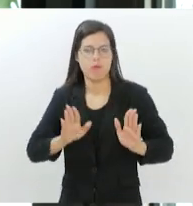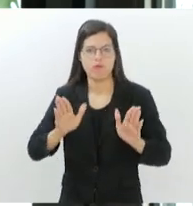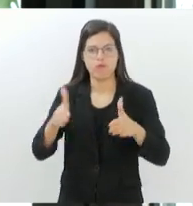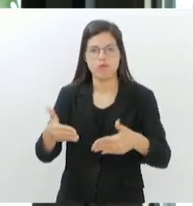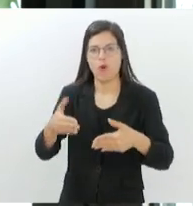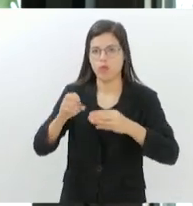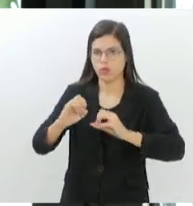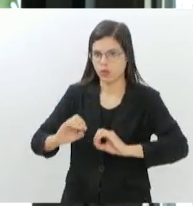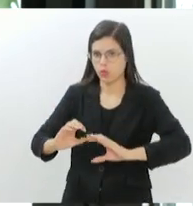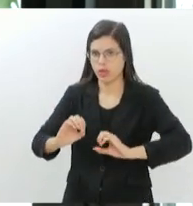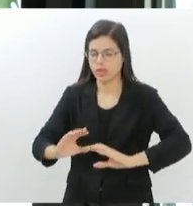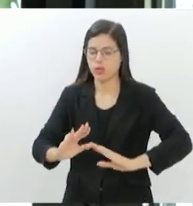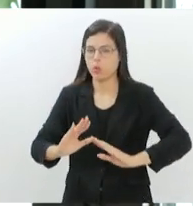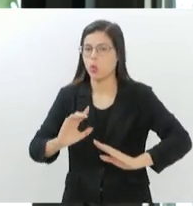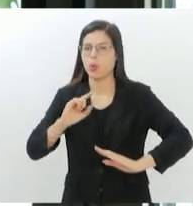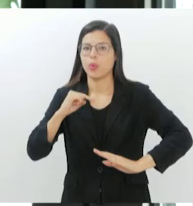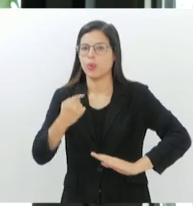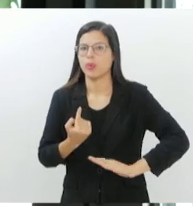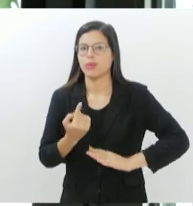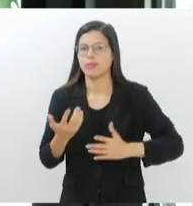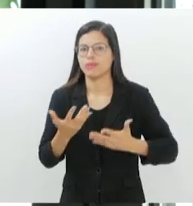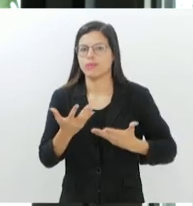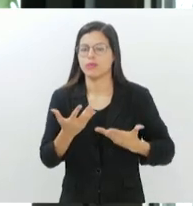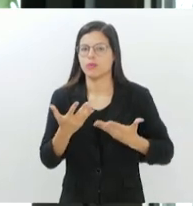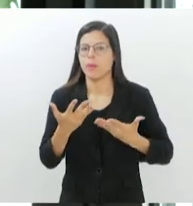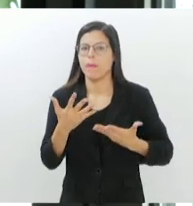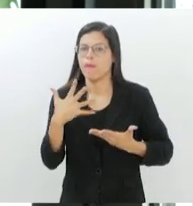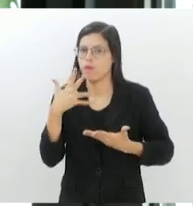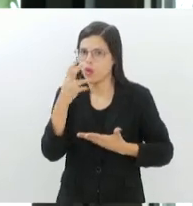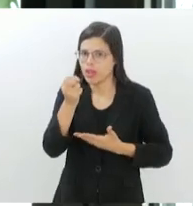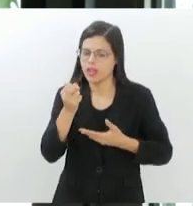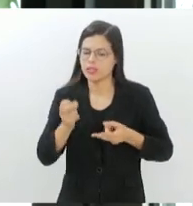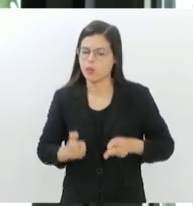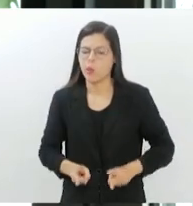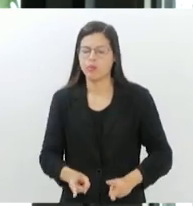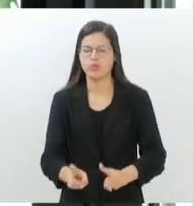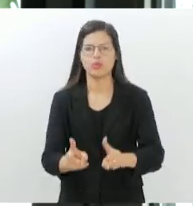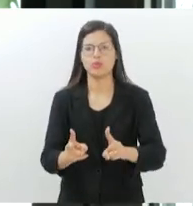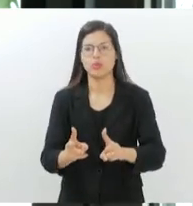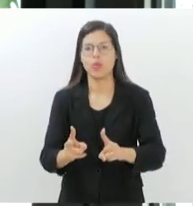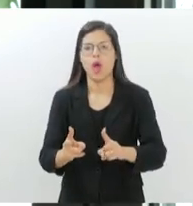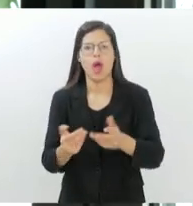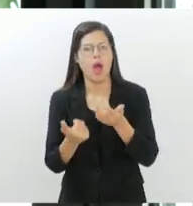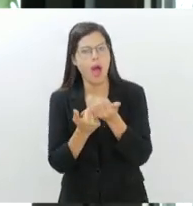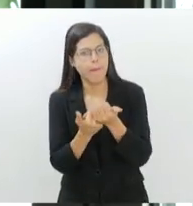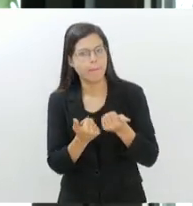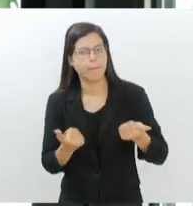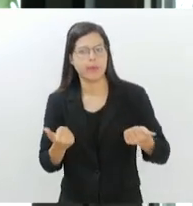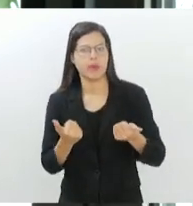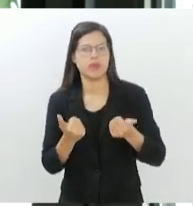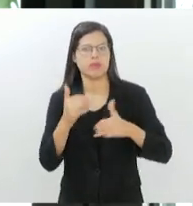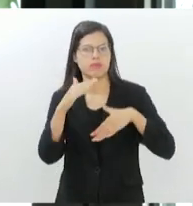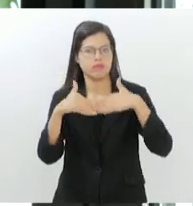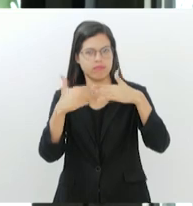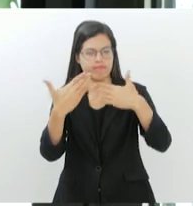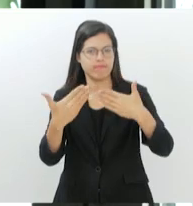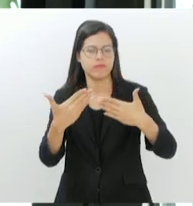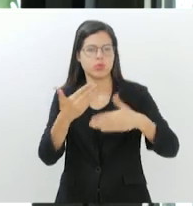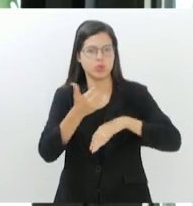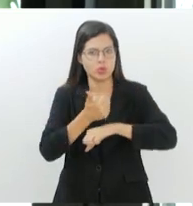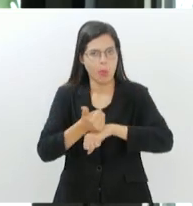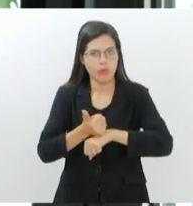nós queremos fortalecer essa posição, né, de apoio e desenvolvimento dos